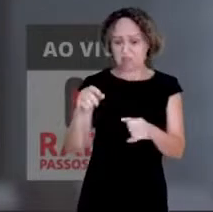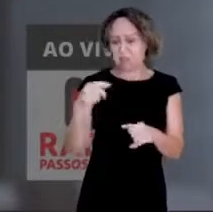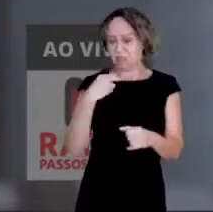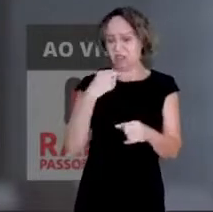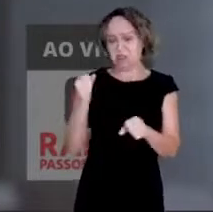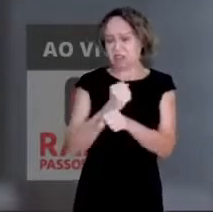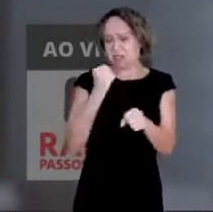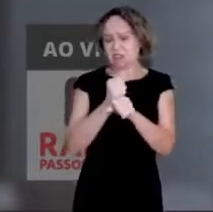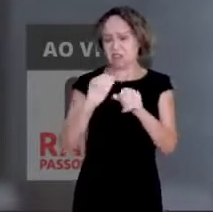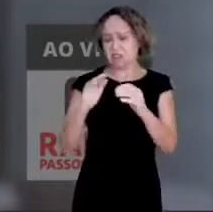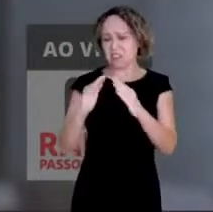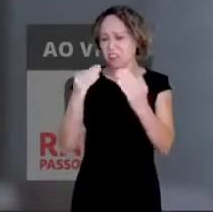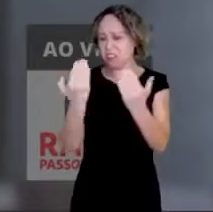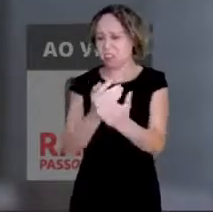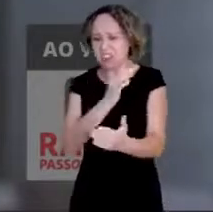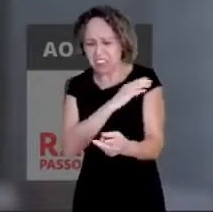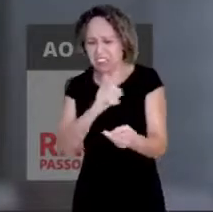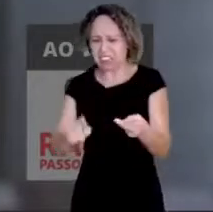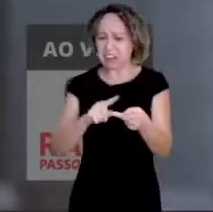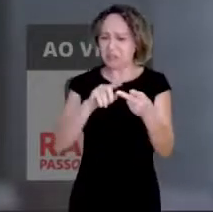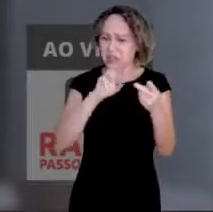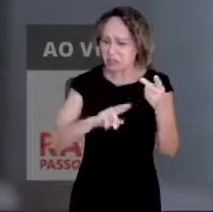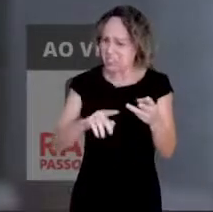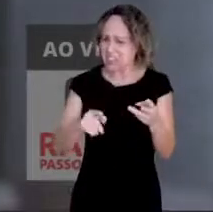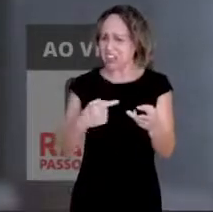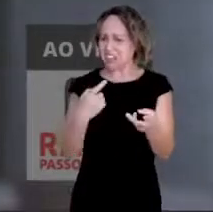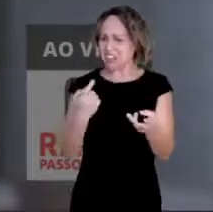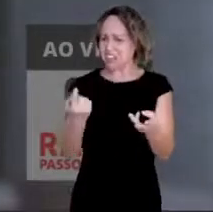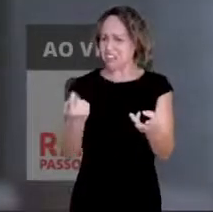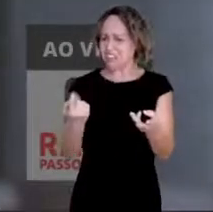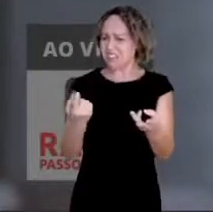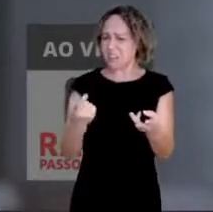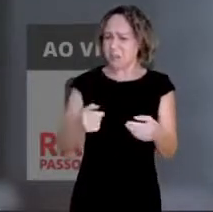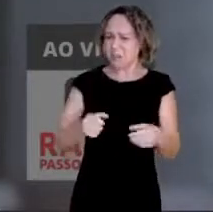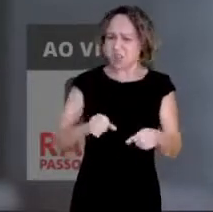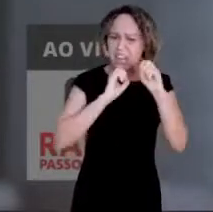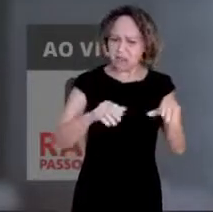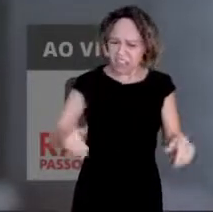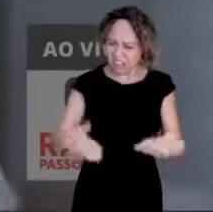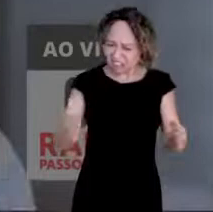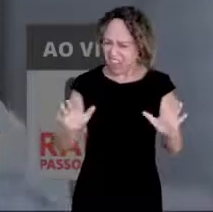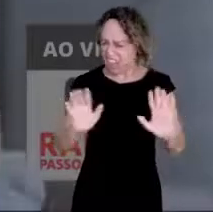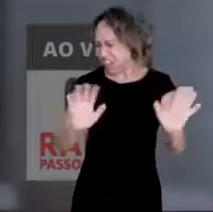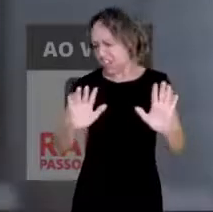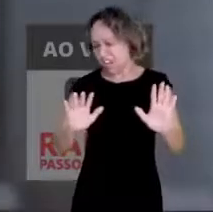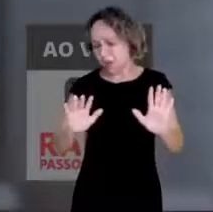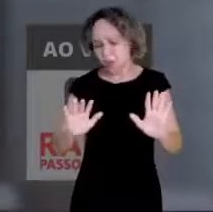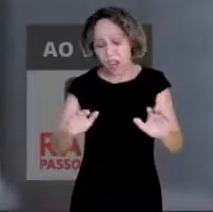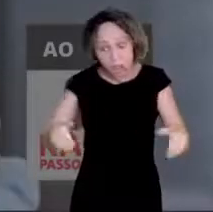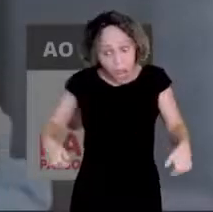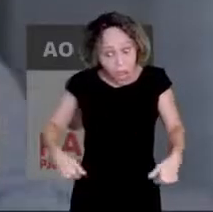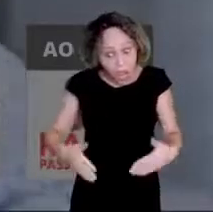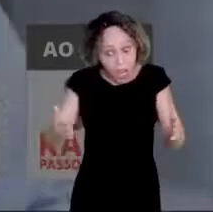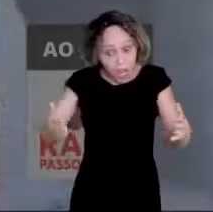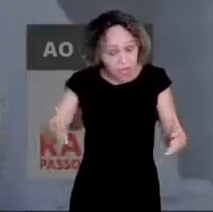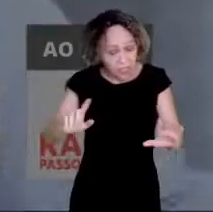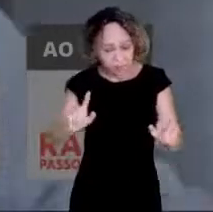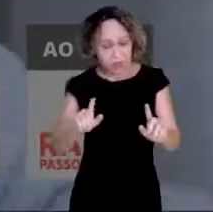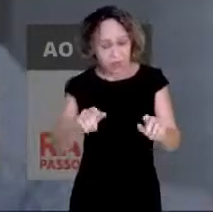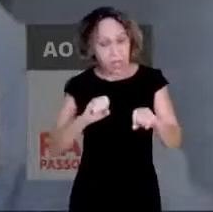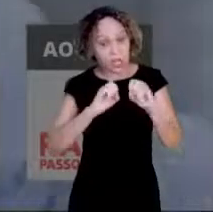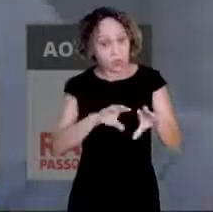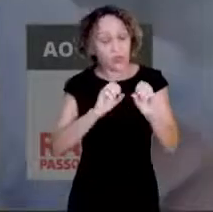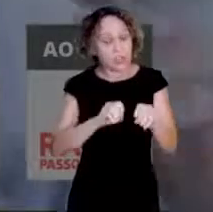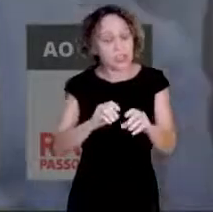cabeça. Sabe? É isso que você tem que botar na cabeça. Eu acho que não é a gente achar que o Brasil não pode